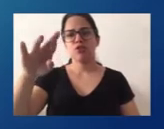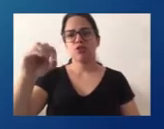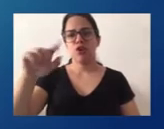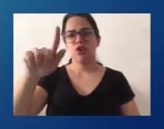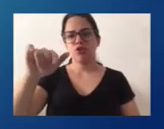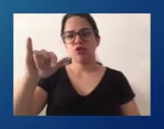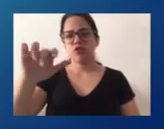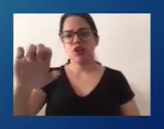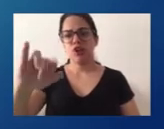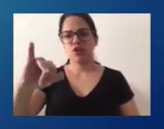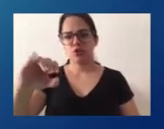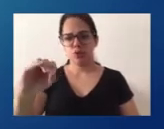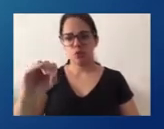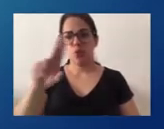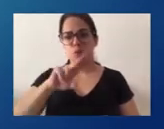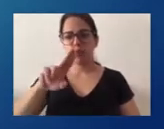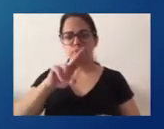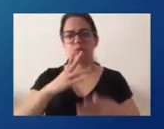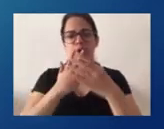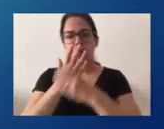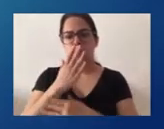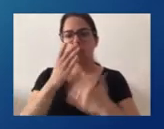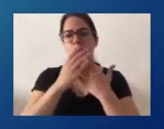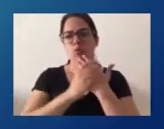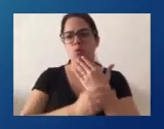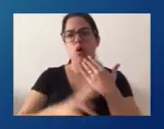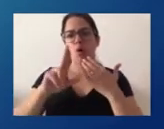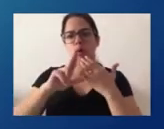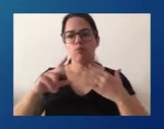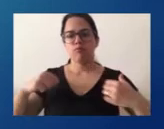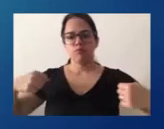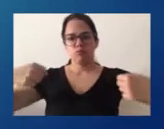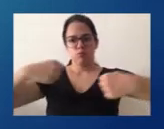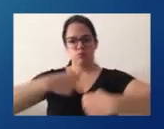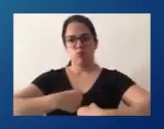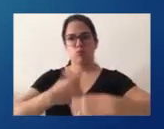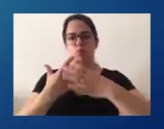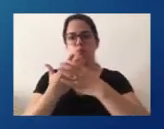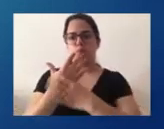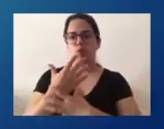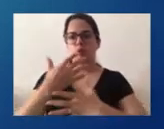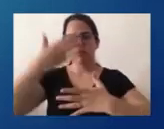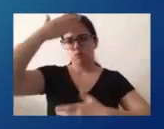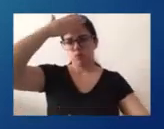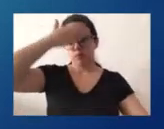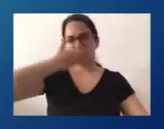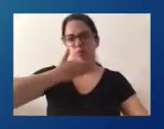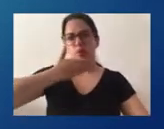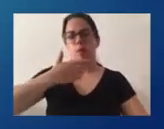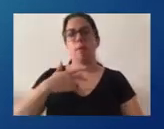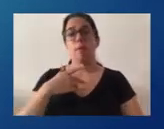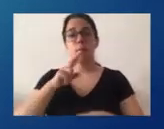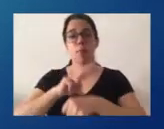tipo de cuidado, né? As luvas criogênicas, né, o avental, né, todos os equipamentos